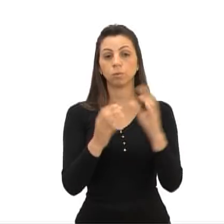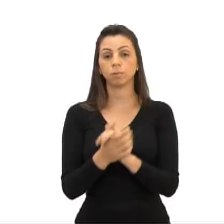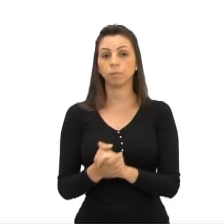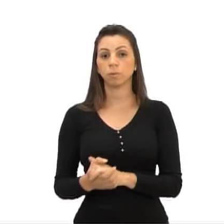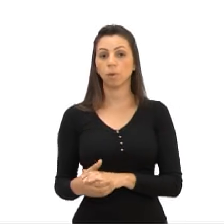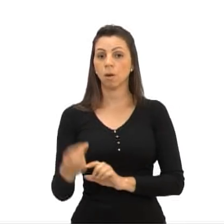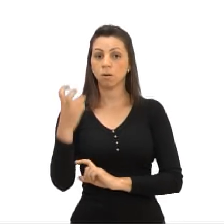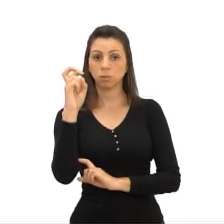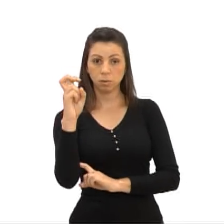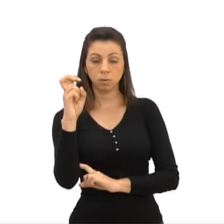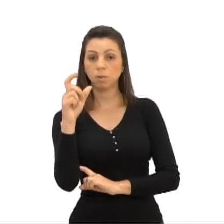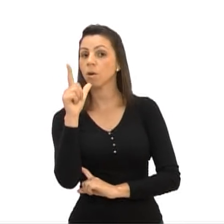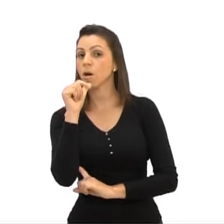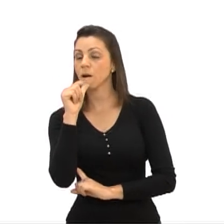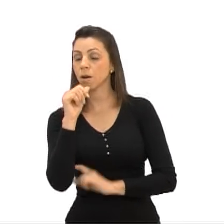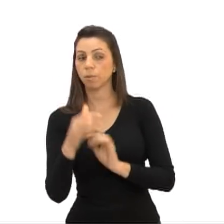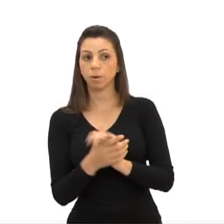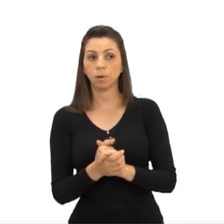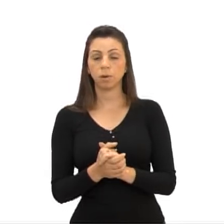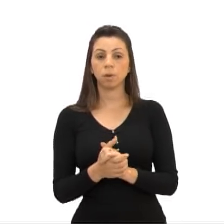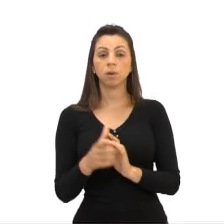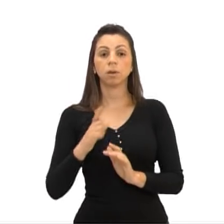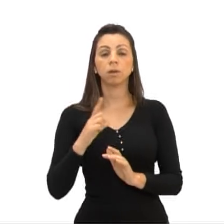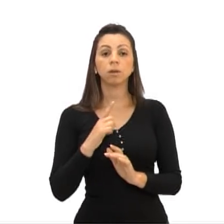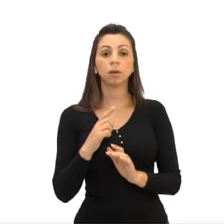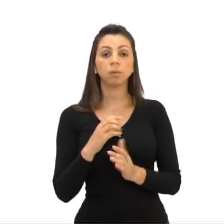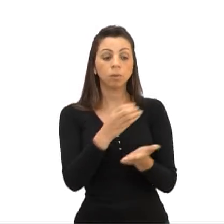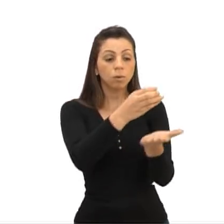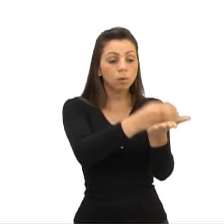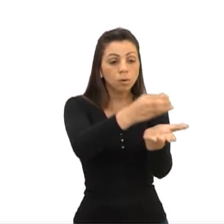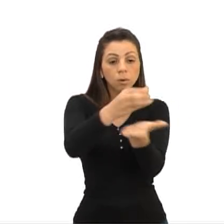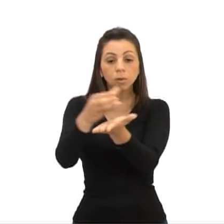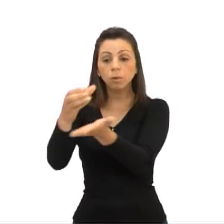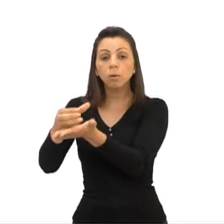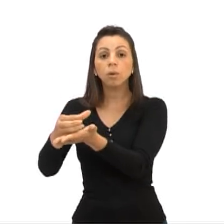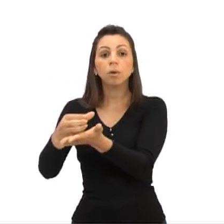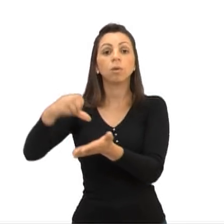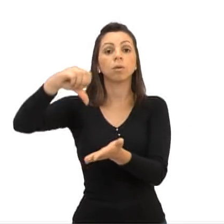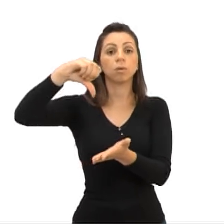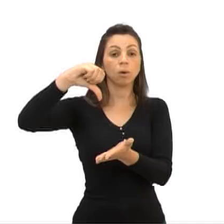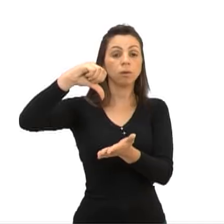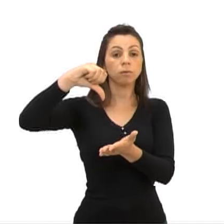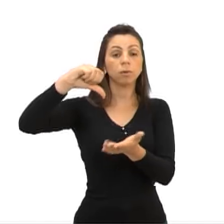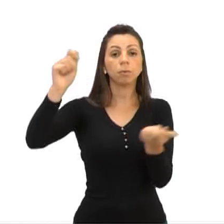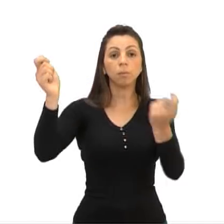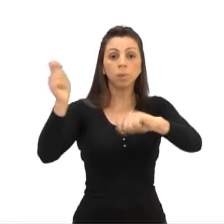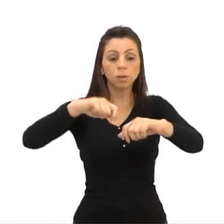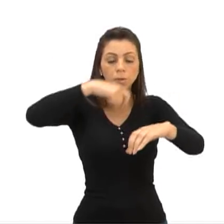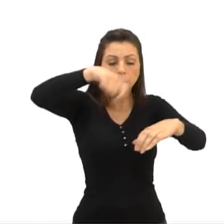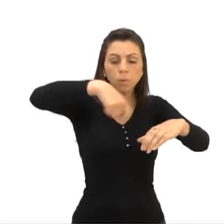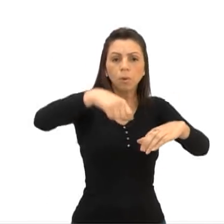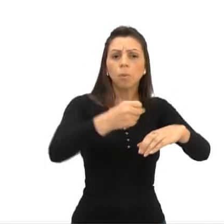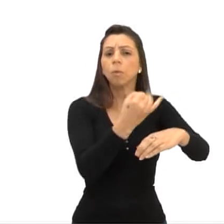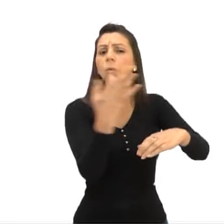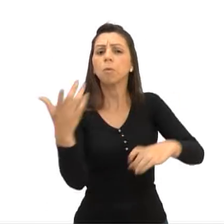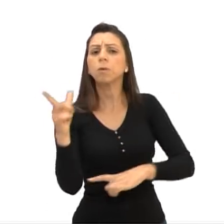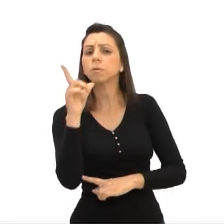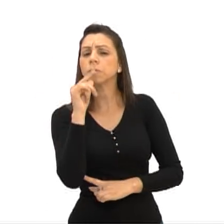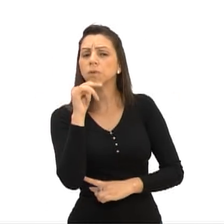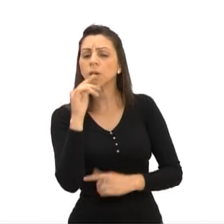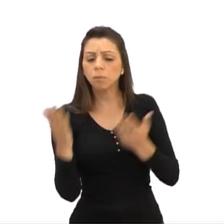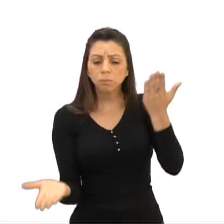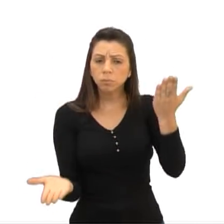suco concentrado devem ser misturados a quantos copos de água? Tente identificar essa